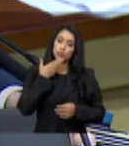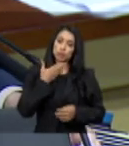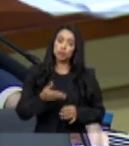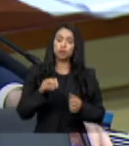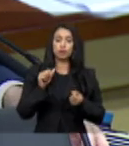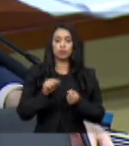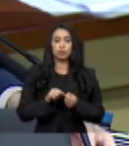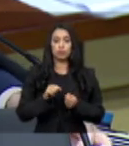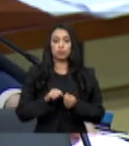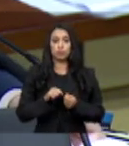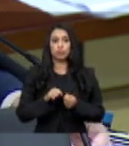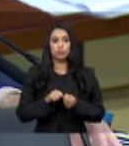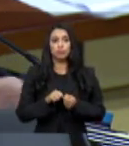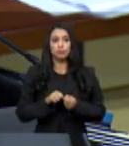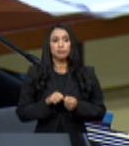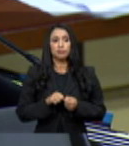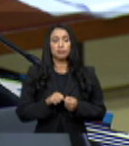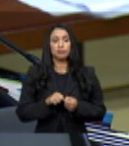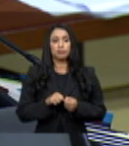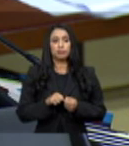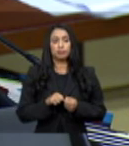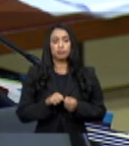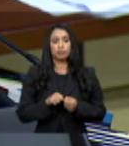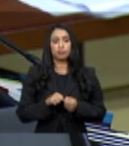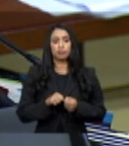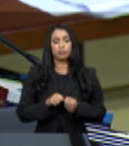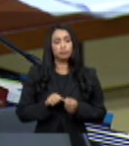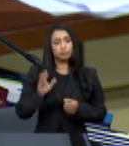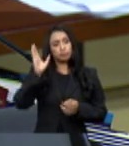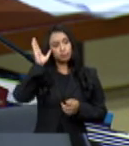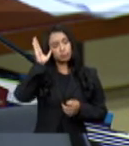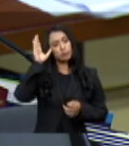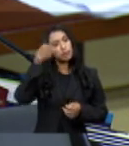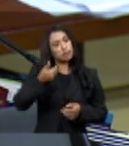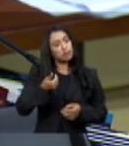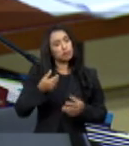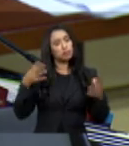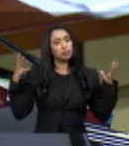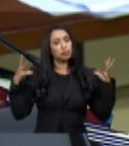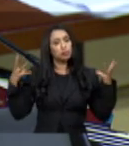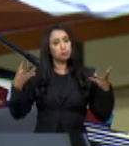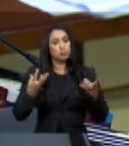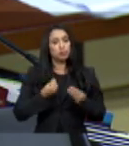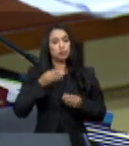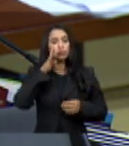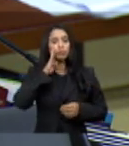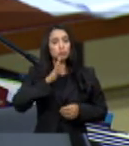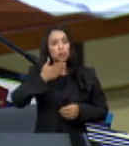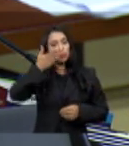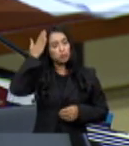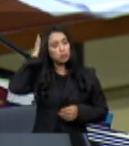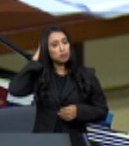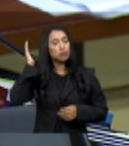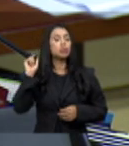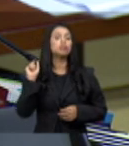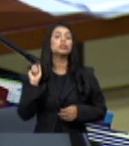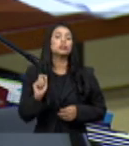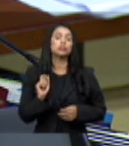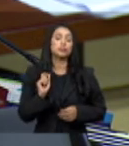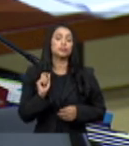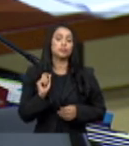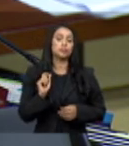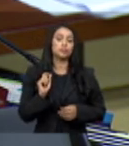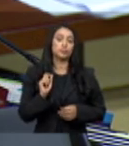na demanda com a decisão do eminente ministro marco aurélio tem o seguinte